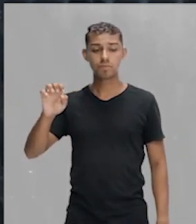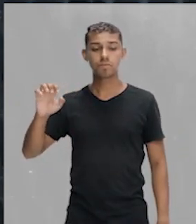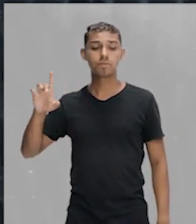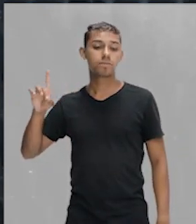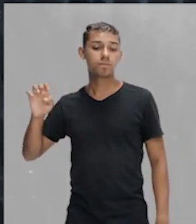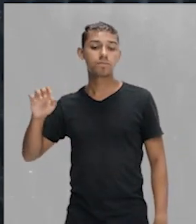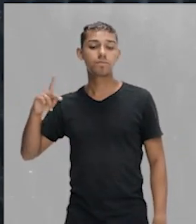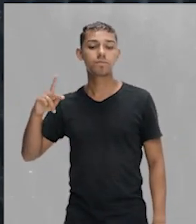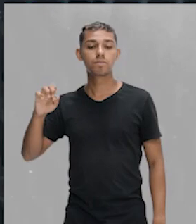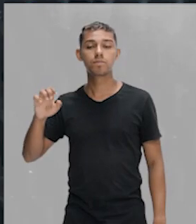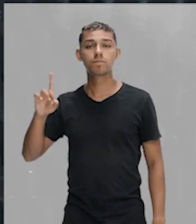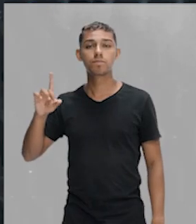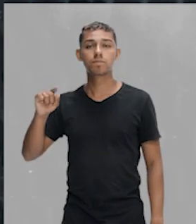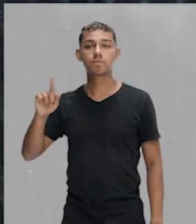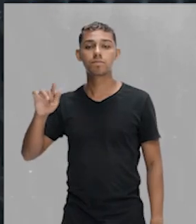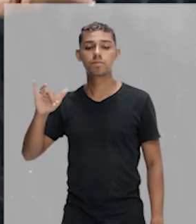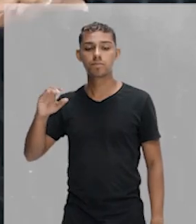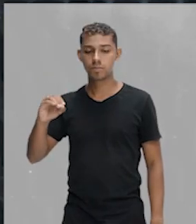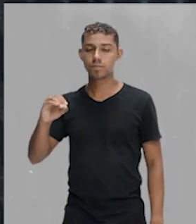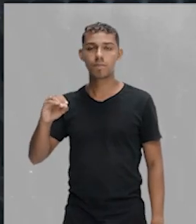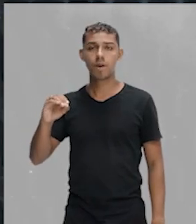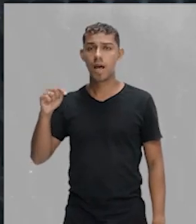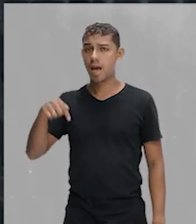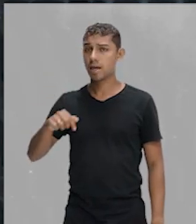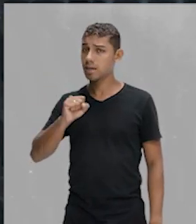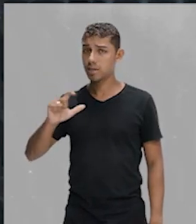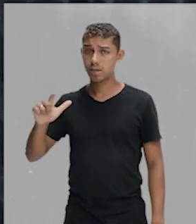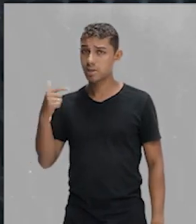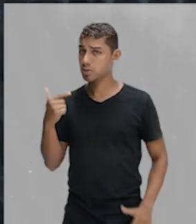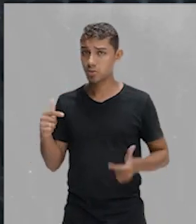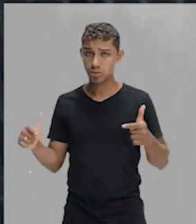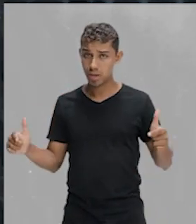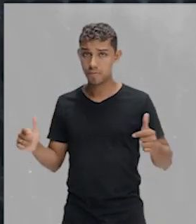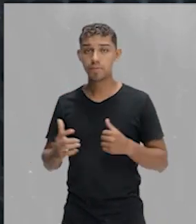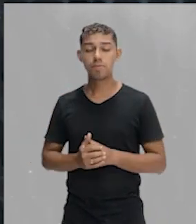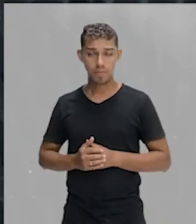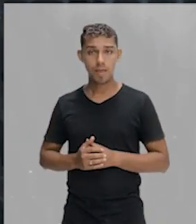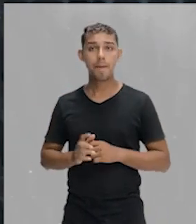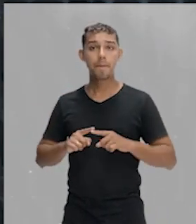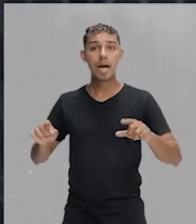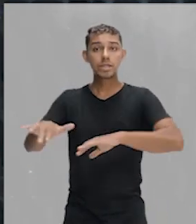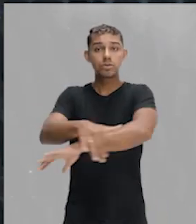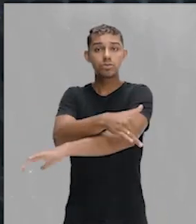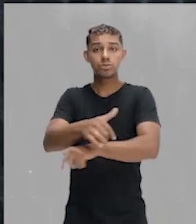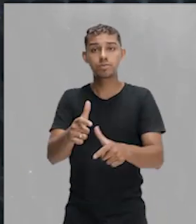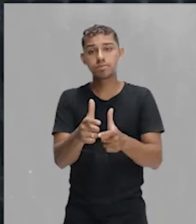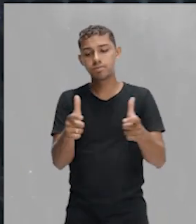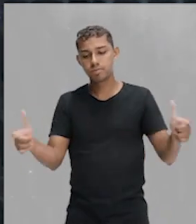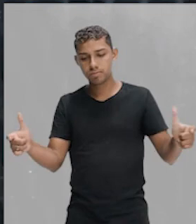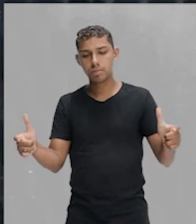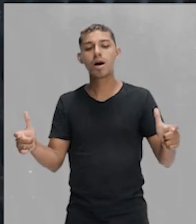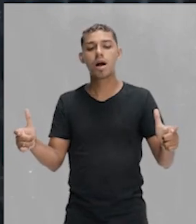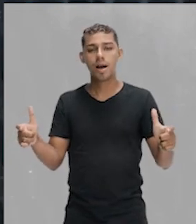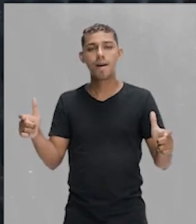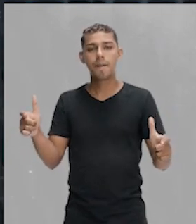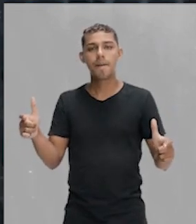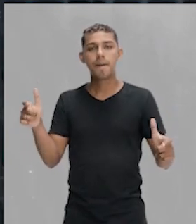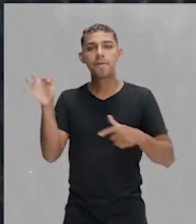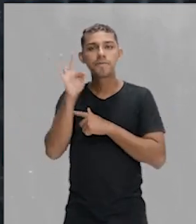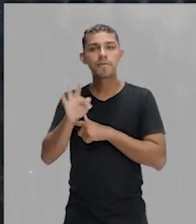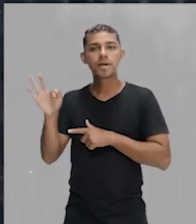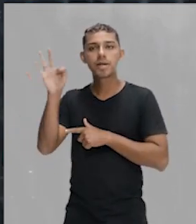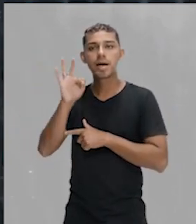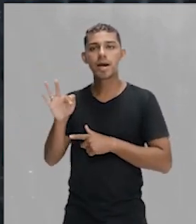Aqui nós não temos cabine de pedágio, mas as rodovias federais, muitas delas têm, muito comum no Rio